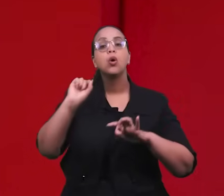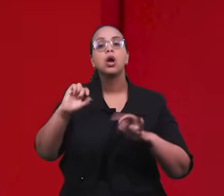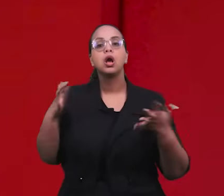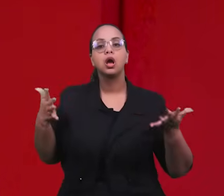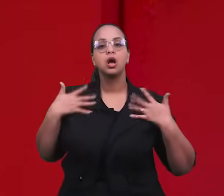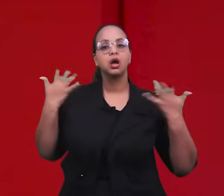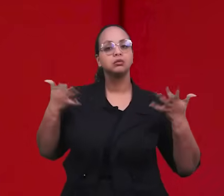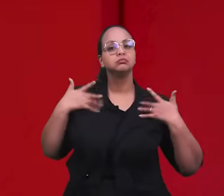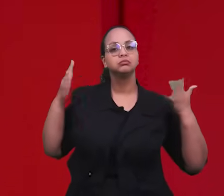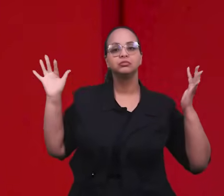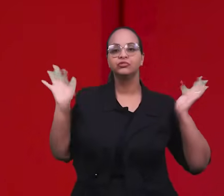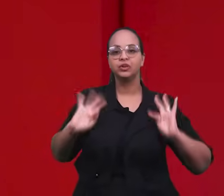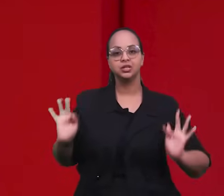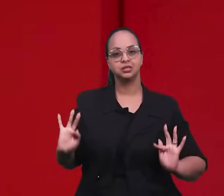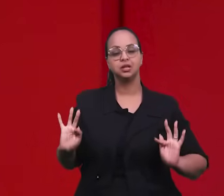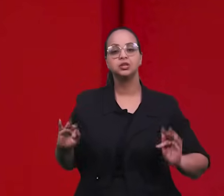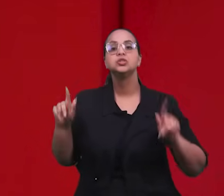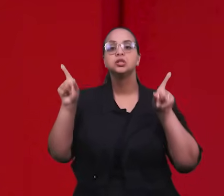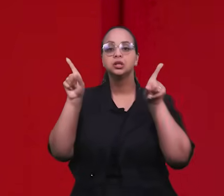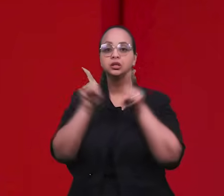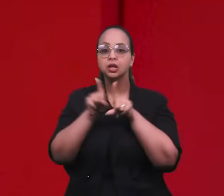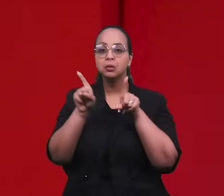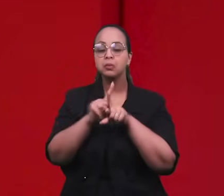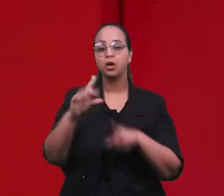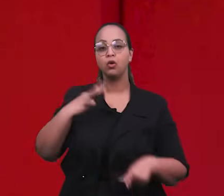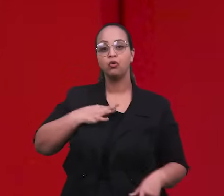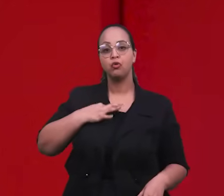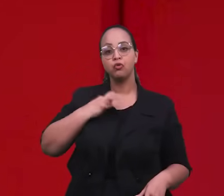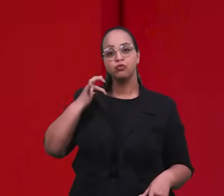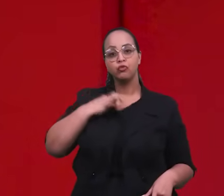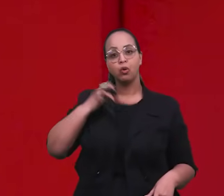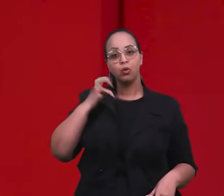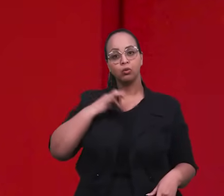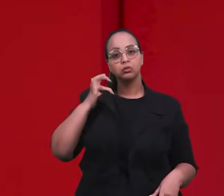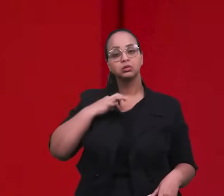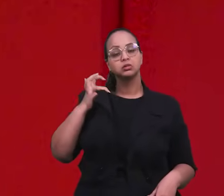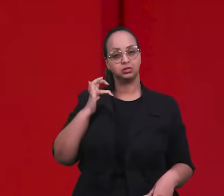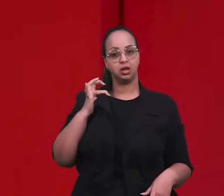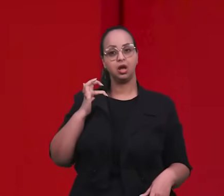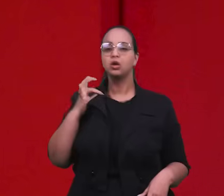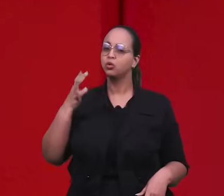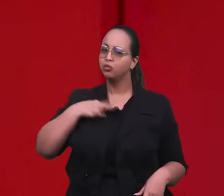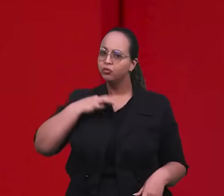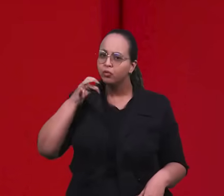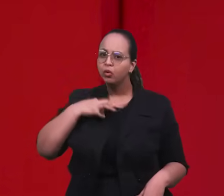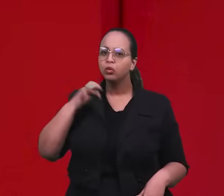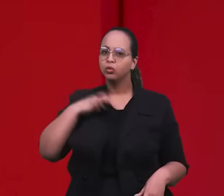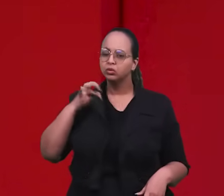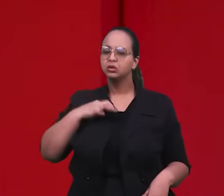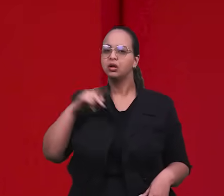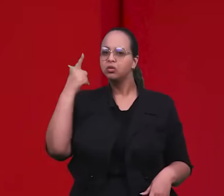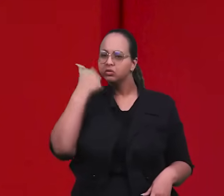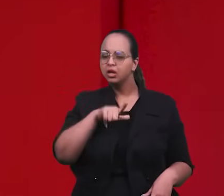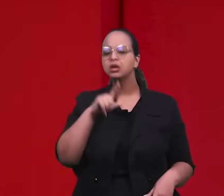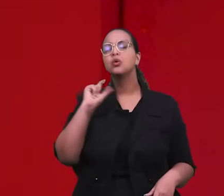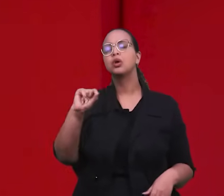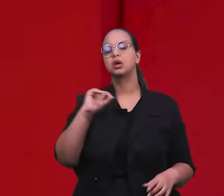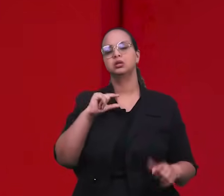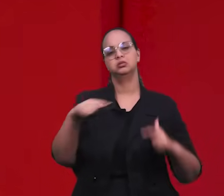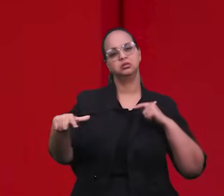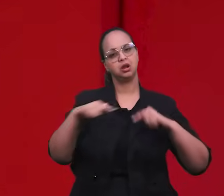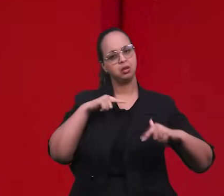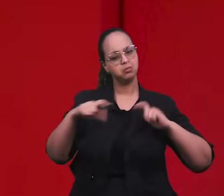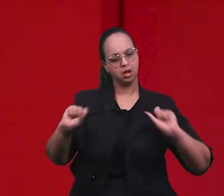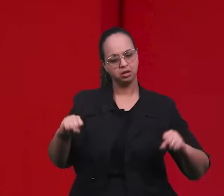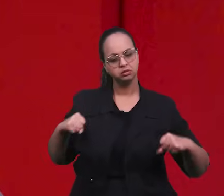como diácono, e principalmente voluntariamente, né? Os nossos diáconos são diáconos voluntários e fazem com alegria, né?